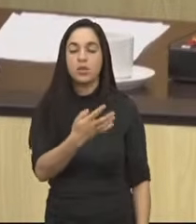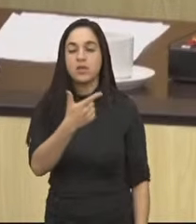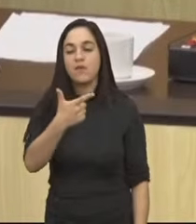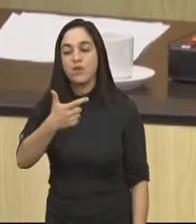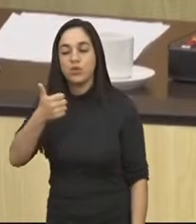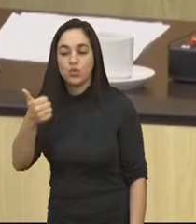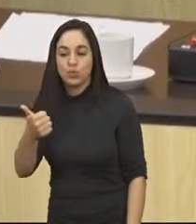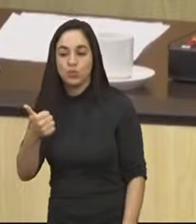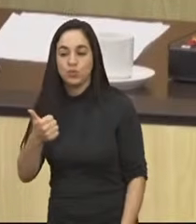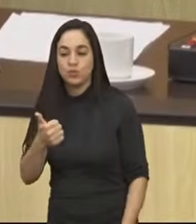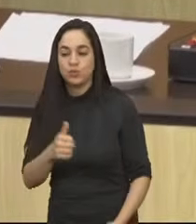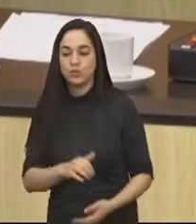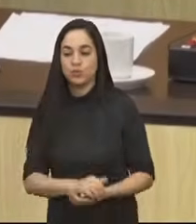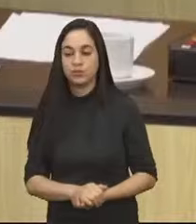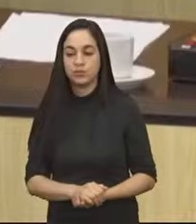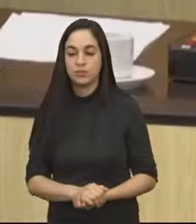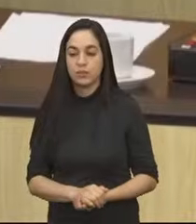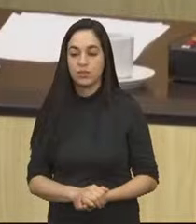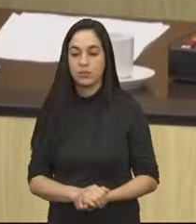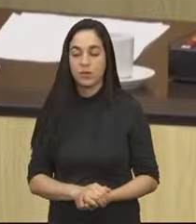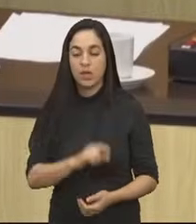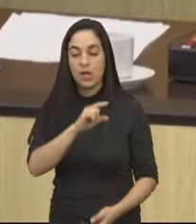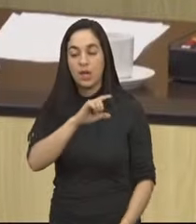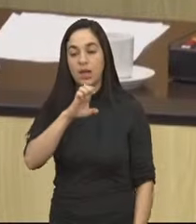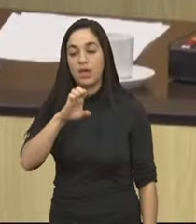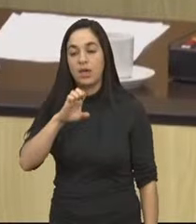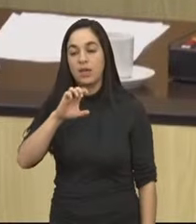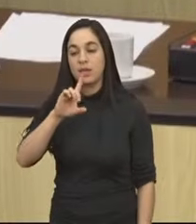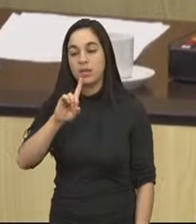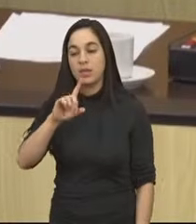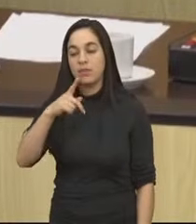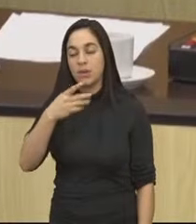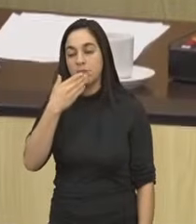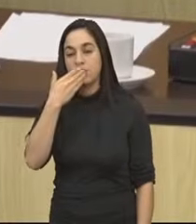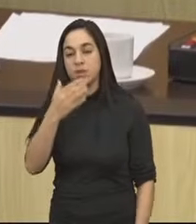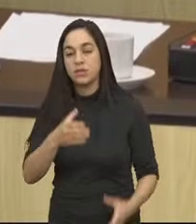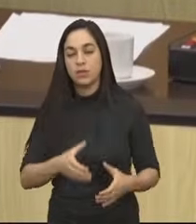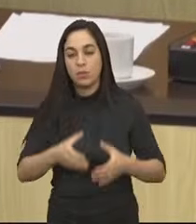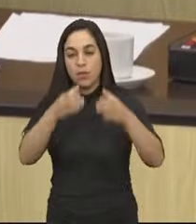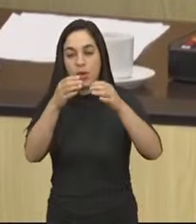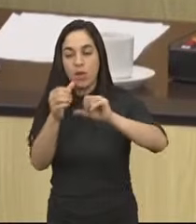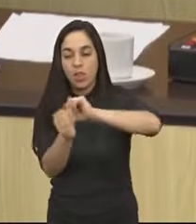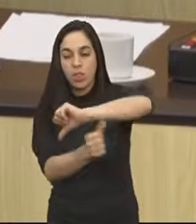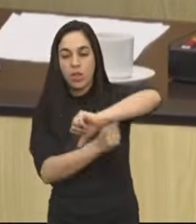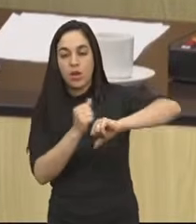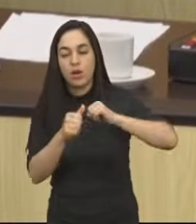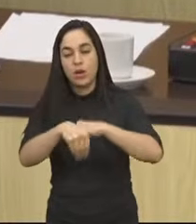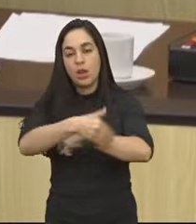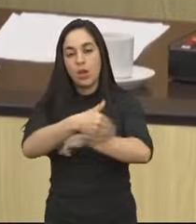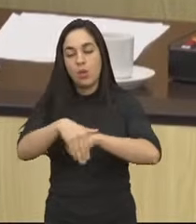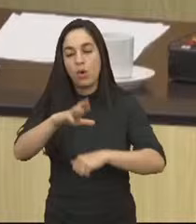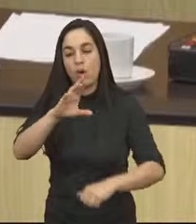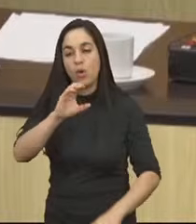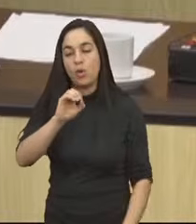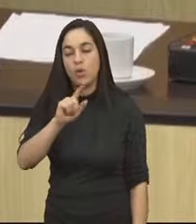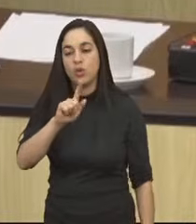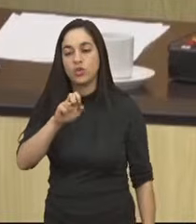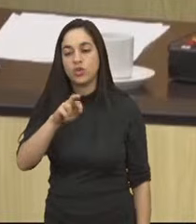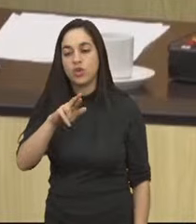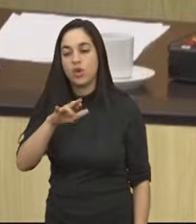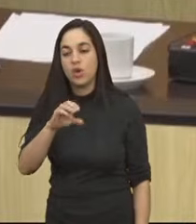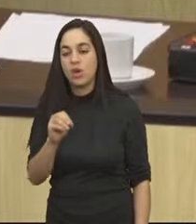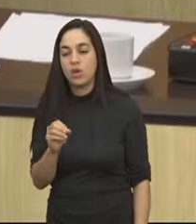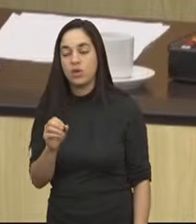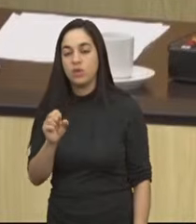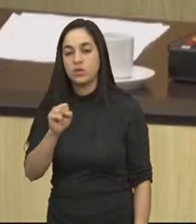421. A EDP solicitando a troca do poste localizado na rua Rogélio Silva, em frente